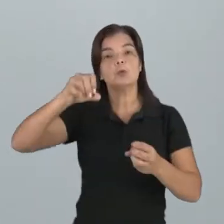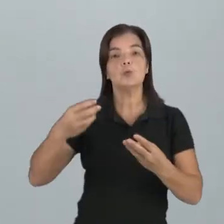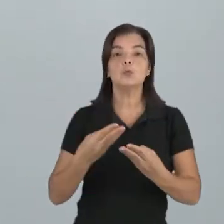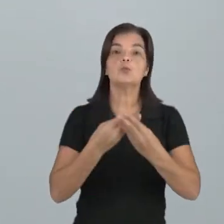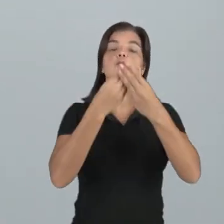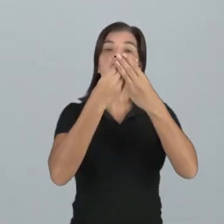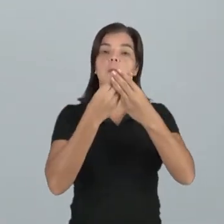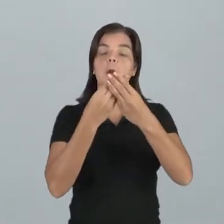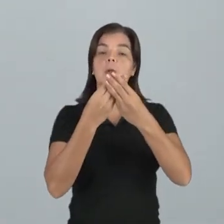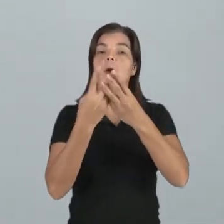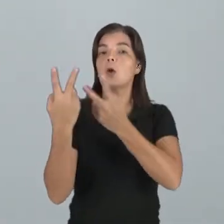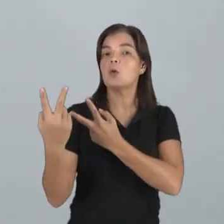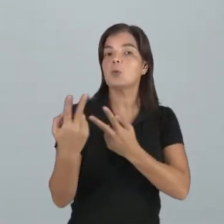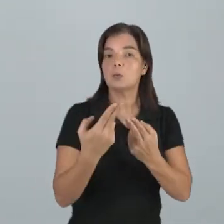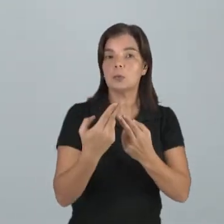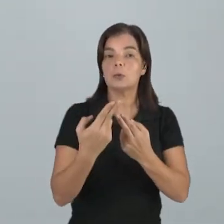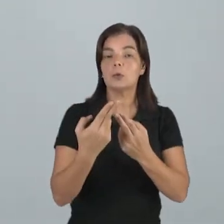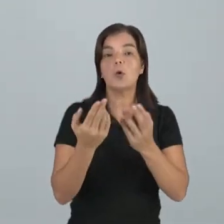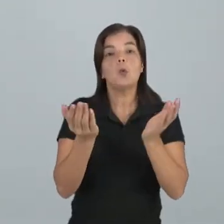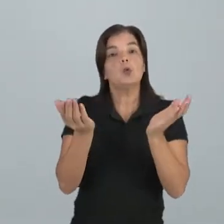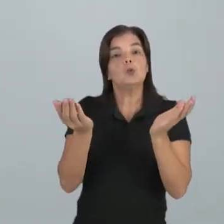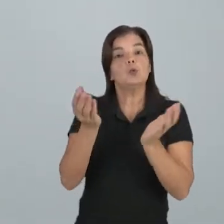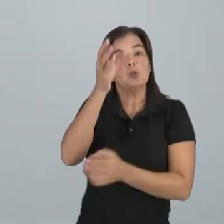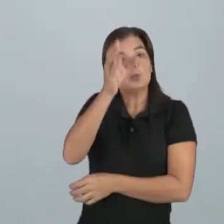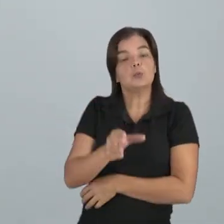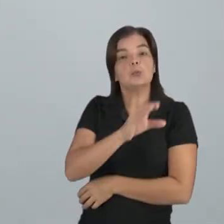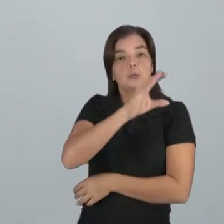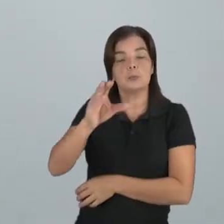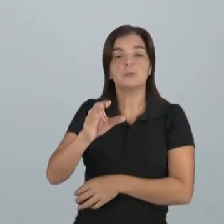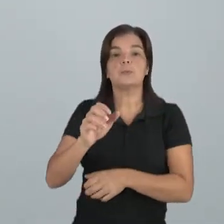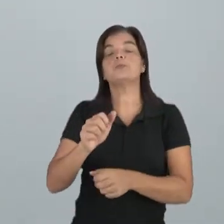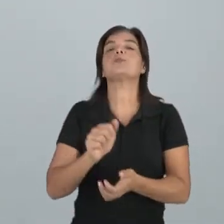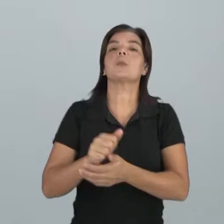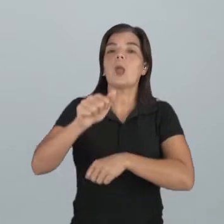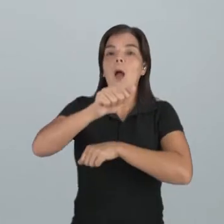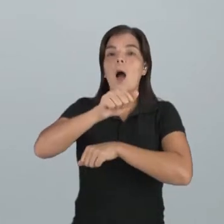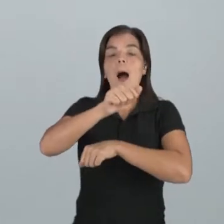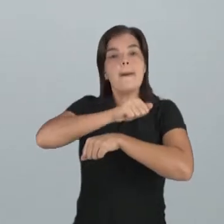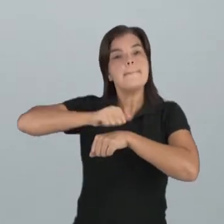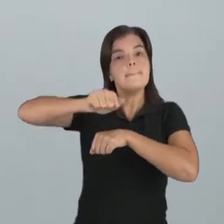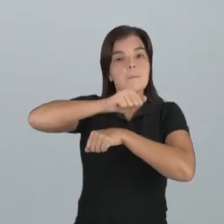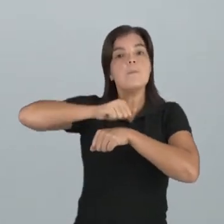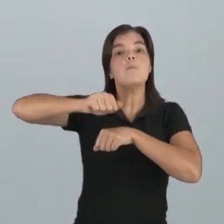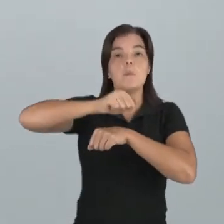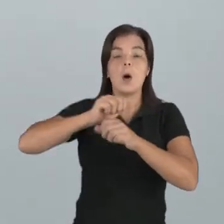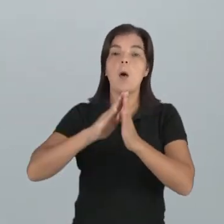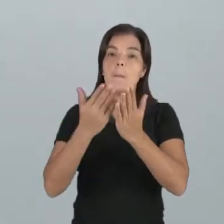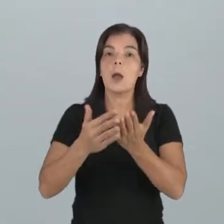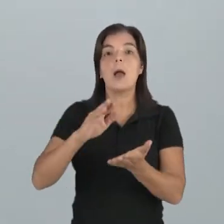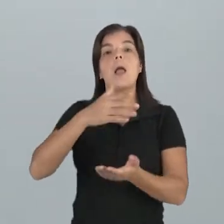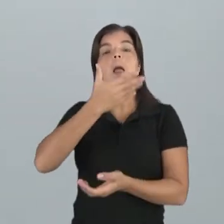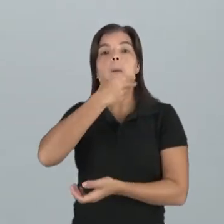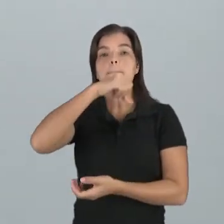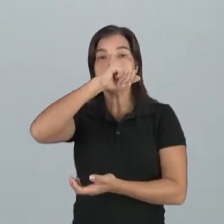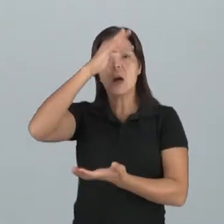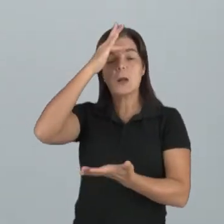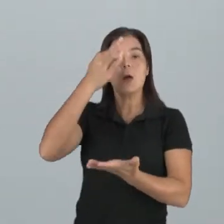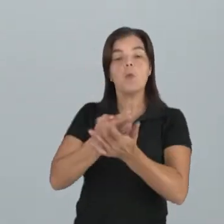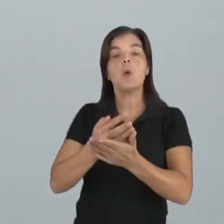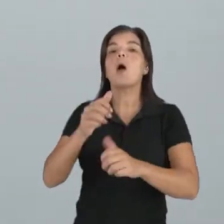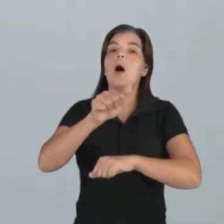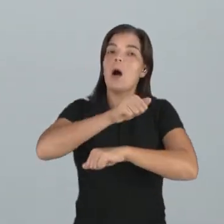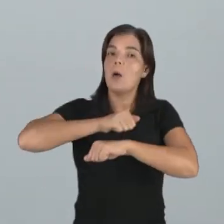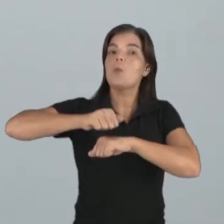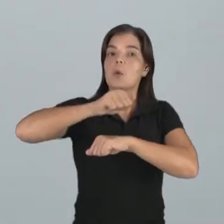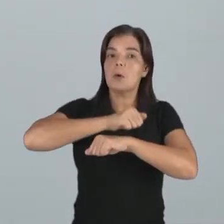judaísmo e o mesmo patriarca do cristianismo. Abraão, a Bíblia diz que é o pai da fé. Abraão é o